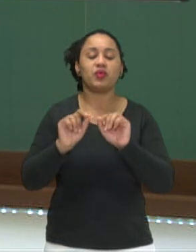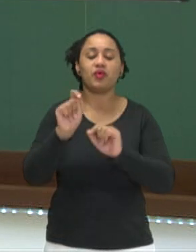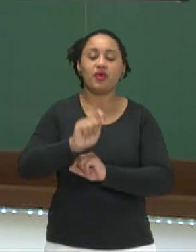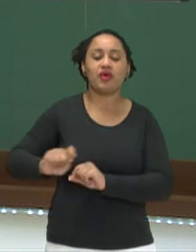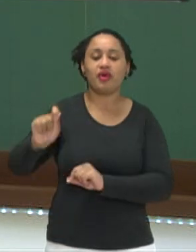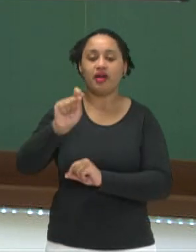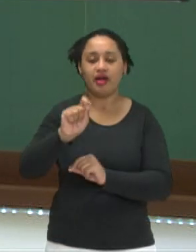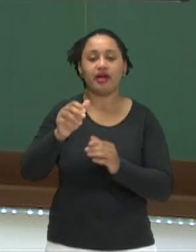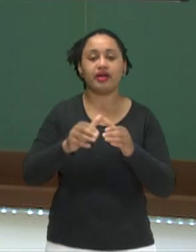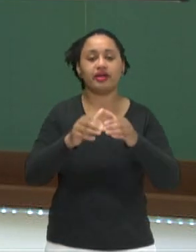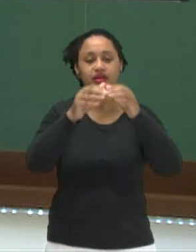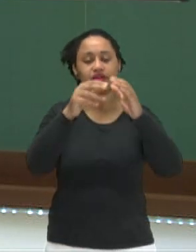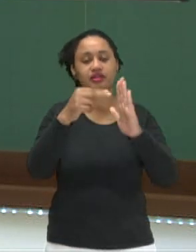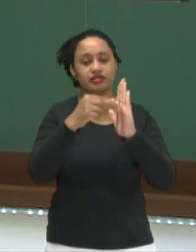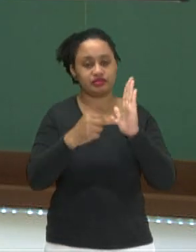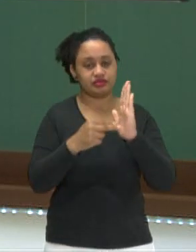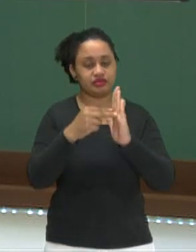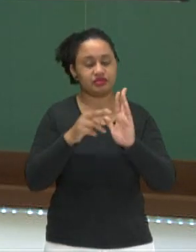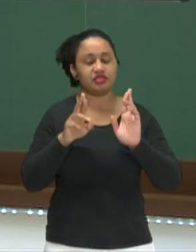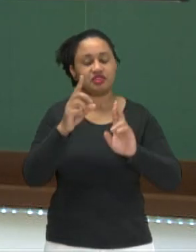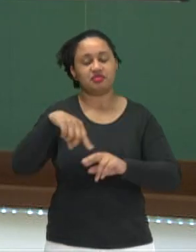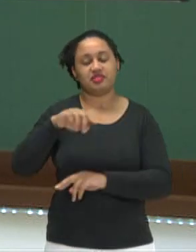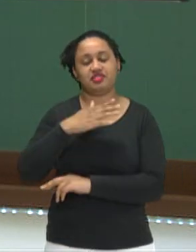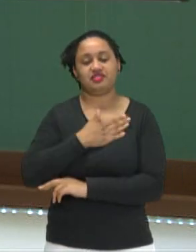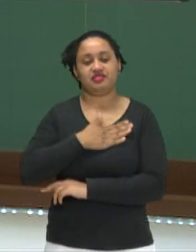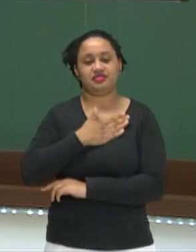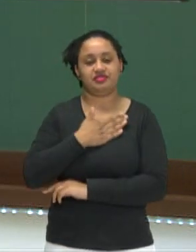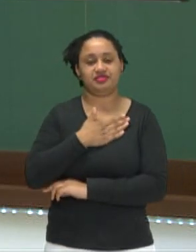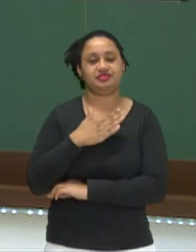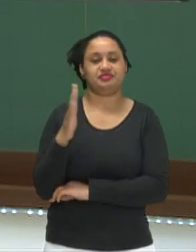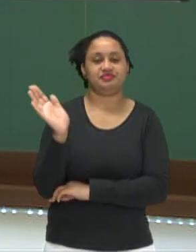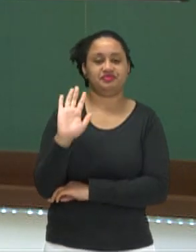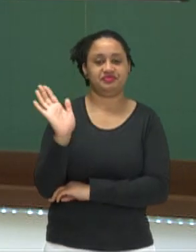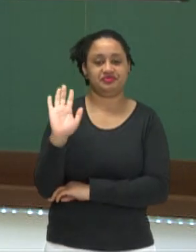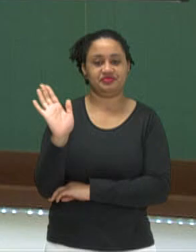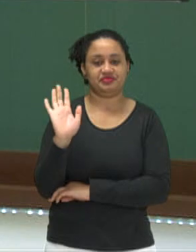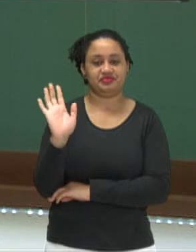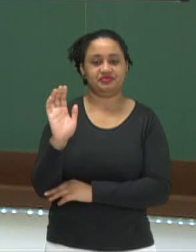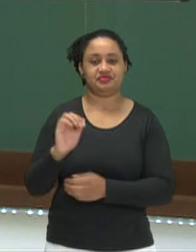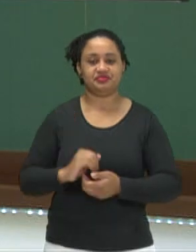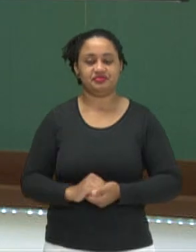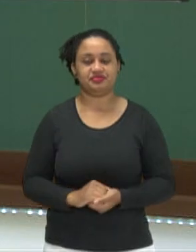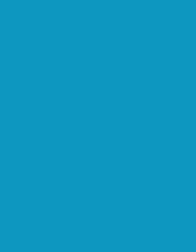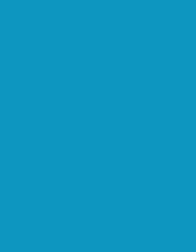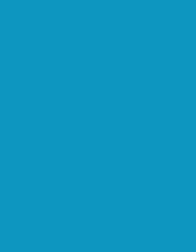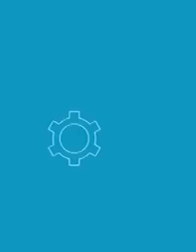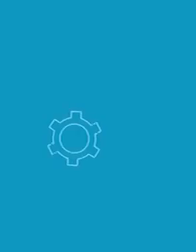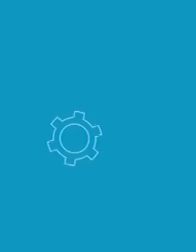especificamente sobre a área do prisma. Espero que vocês tenham gostado e até breve, pessoal.